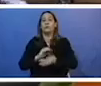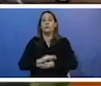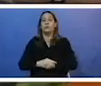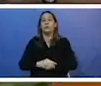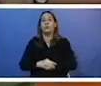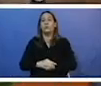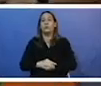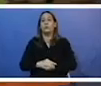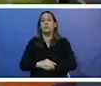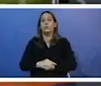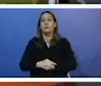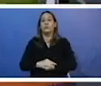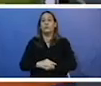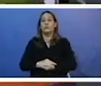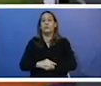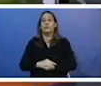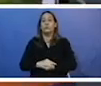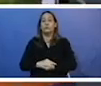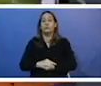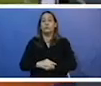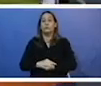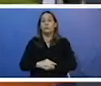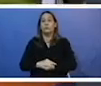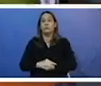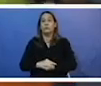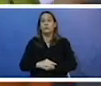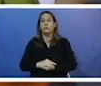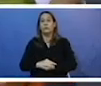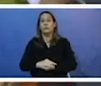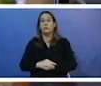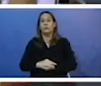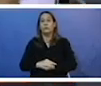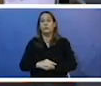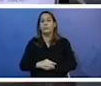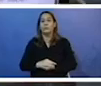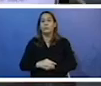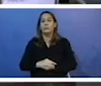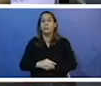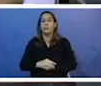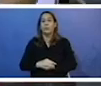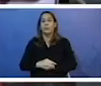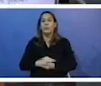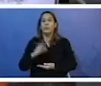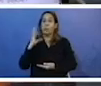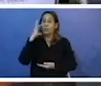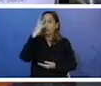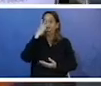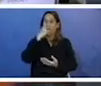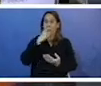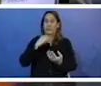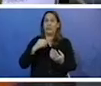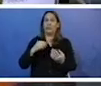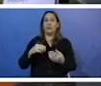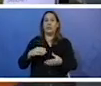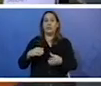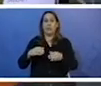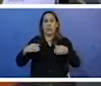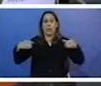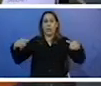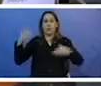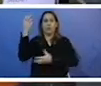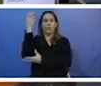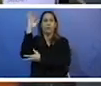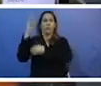na imagem? Olha aqui, as árvores estão assim, ó, bem em destaque, né? Bem pretas, assim, quer dizer que é uma